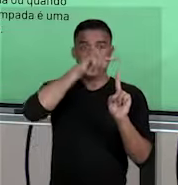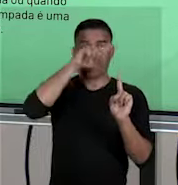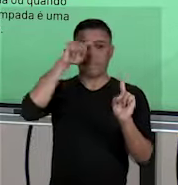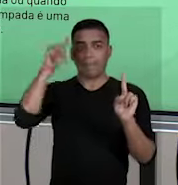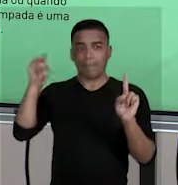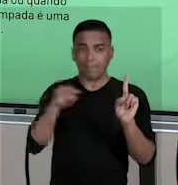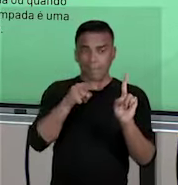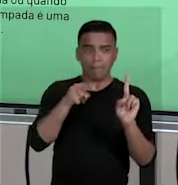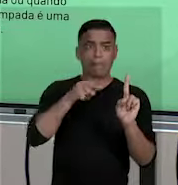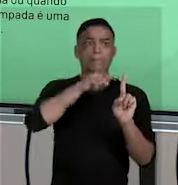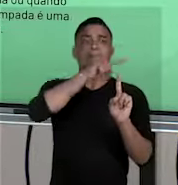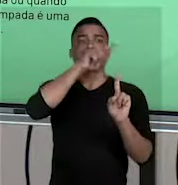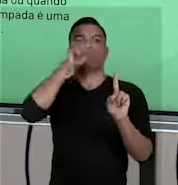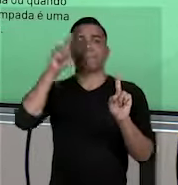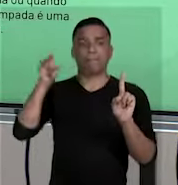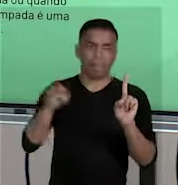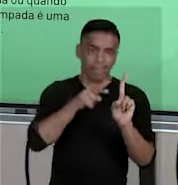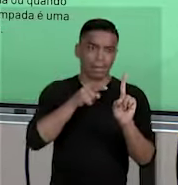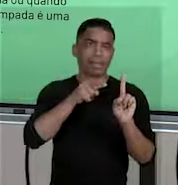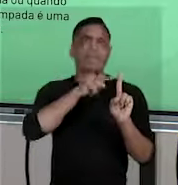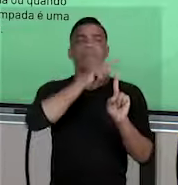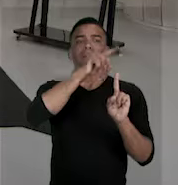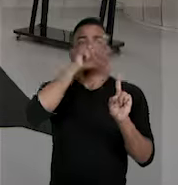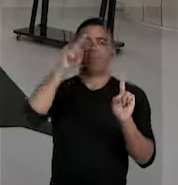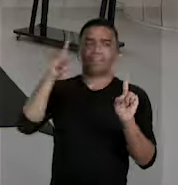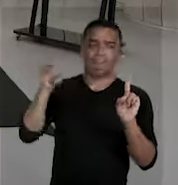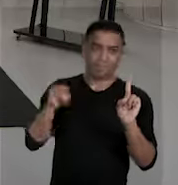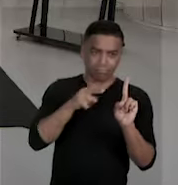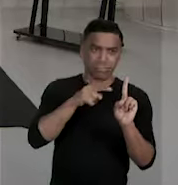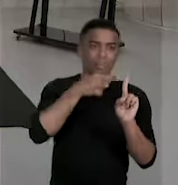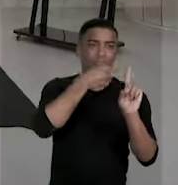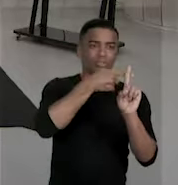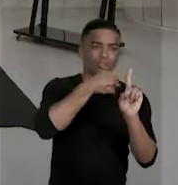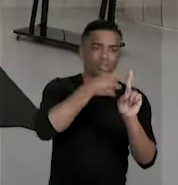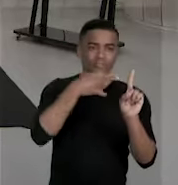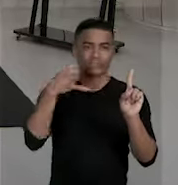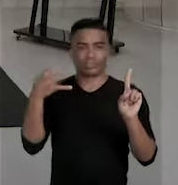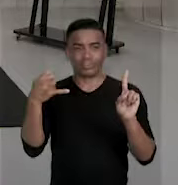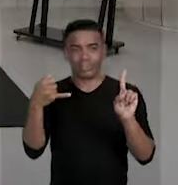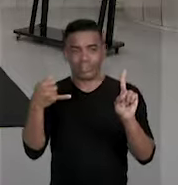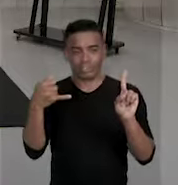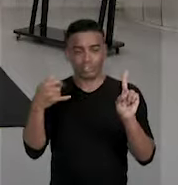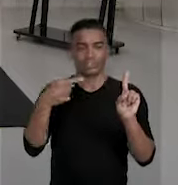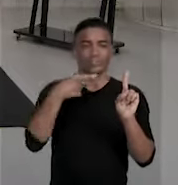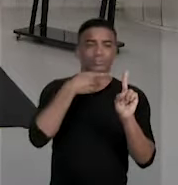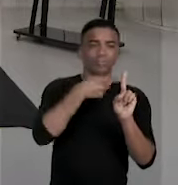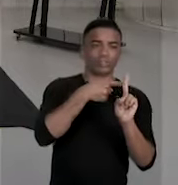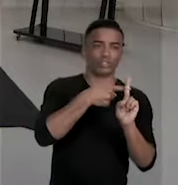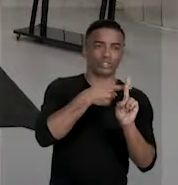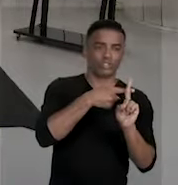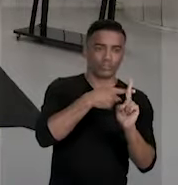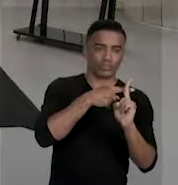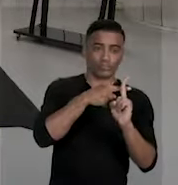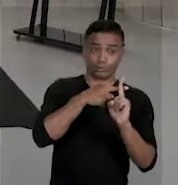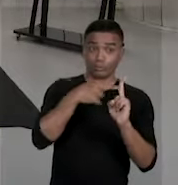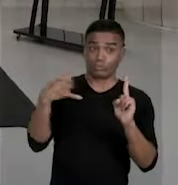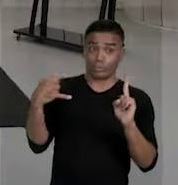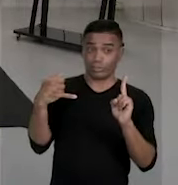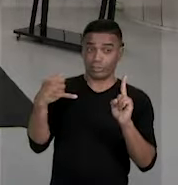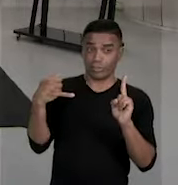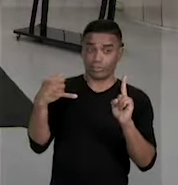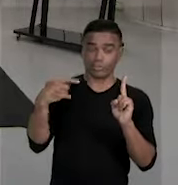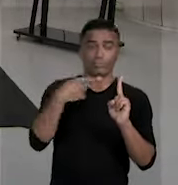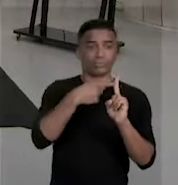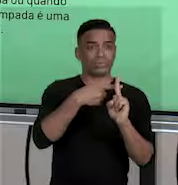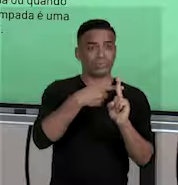muda. Ela vai sempre caminhar ali, ó, para o mesmo sentido, do positivo para o negativo, do positivo